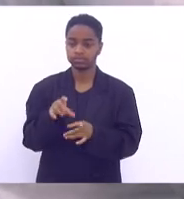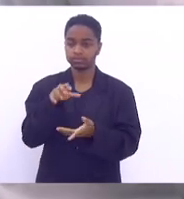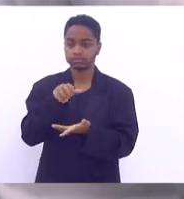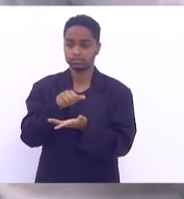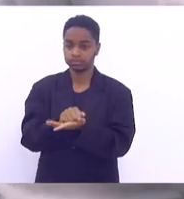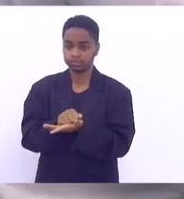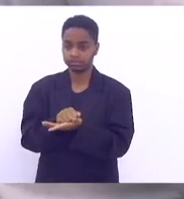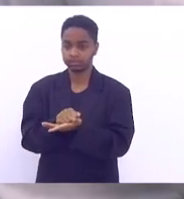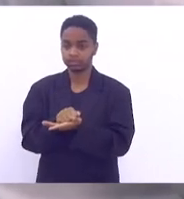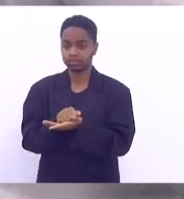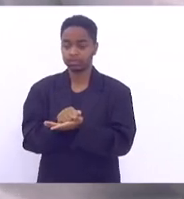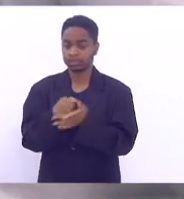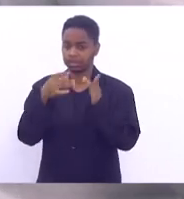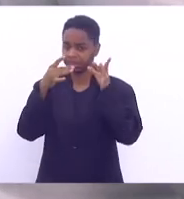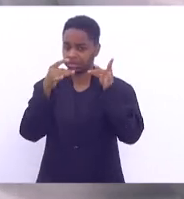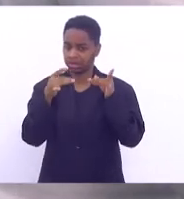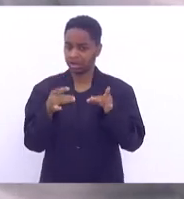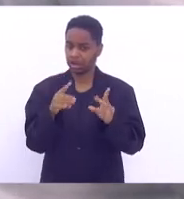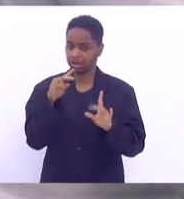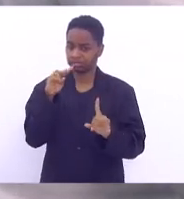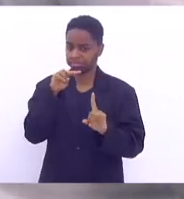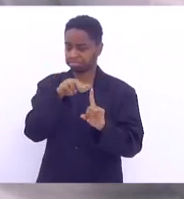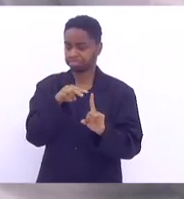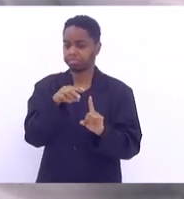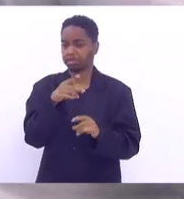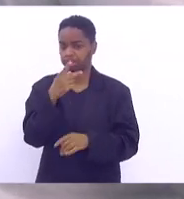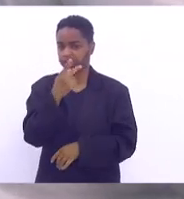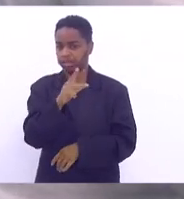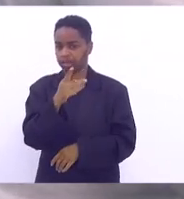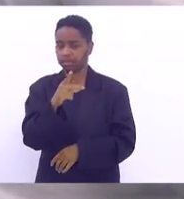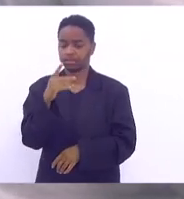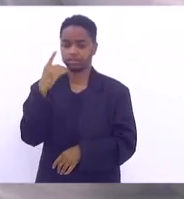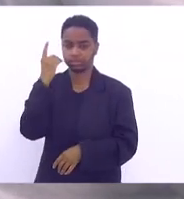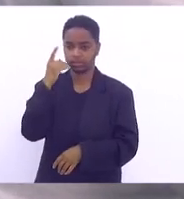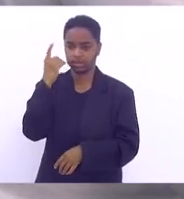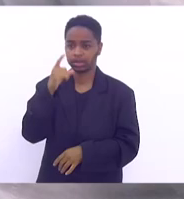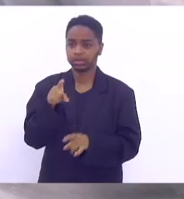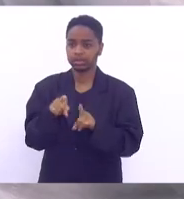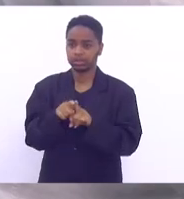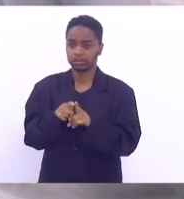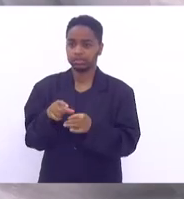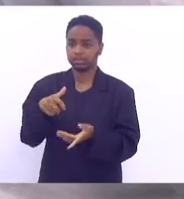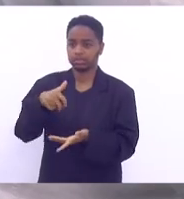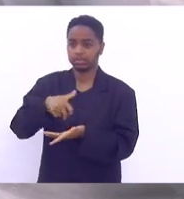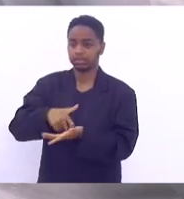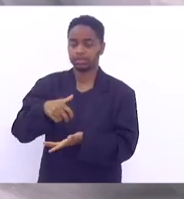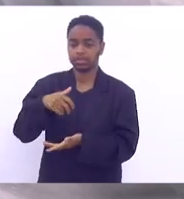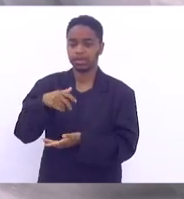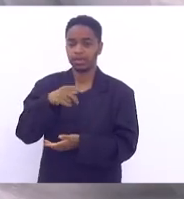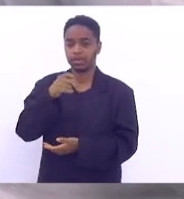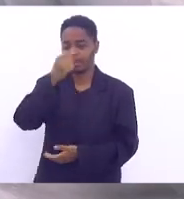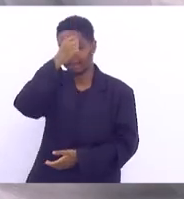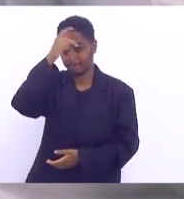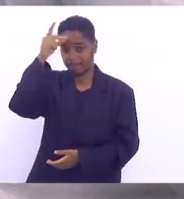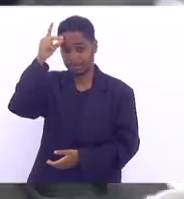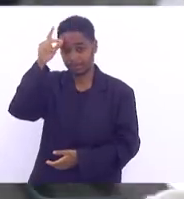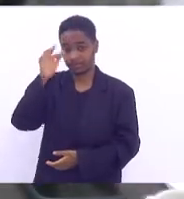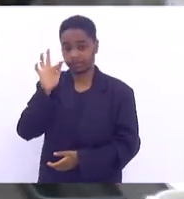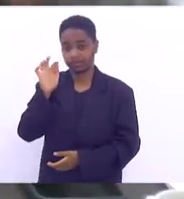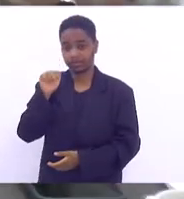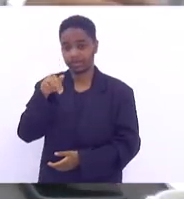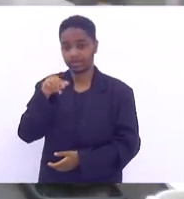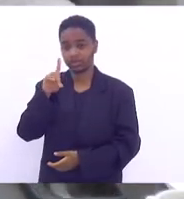aqui registrando o olhar de lince da deputada Célia aguçada, e me penalizando, meu amigo prefeito Fernando Jordão, que é vítima desse